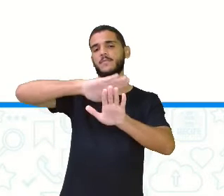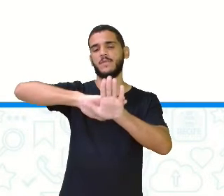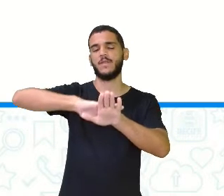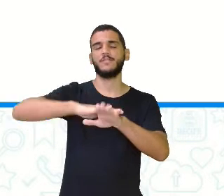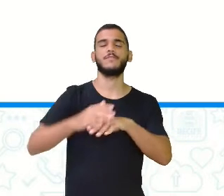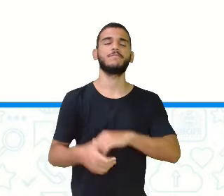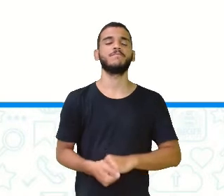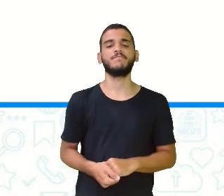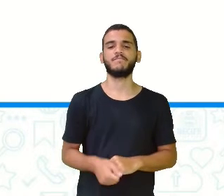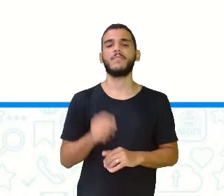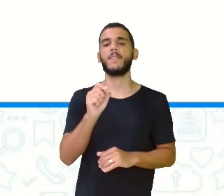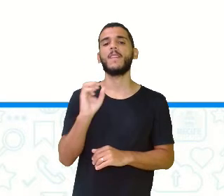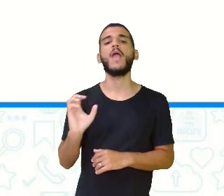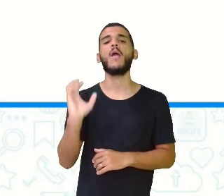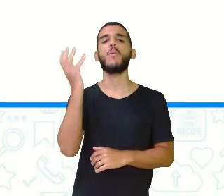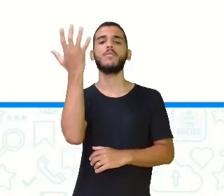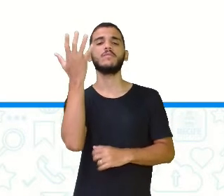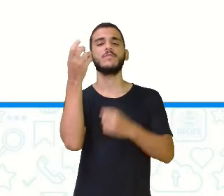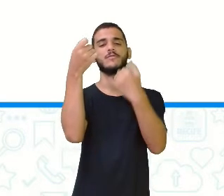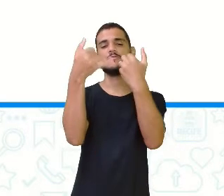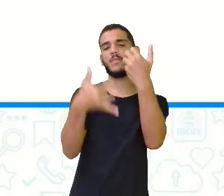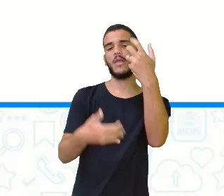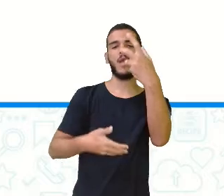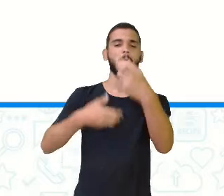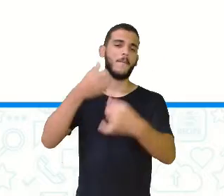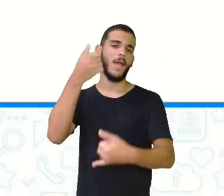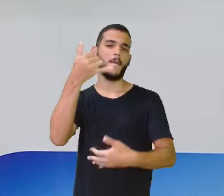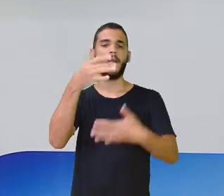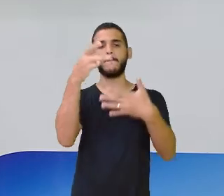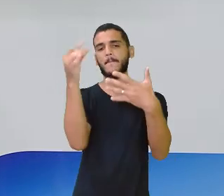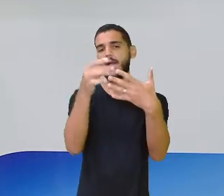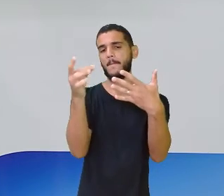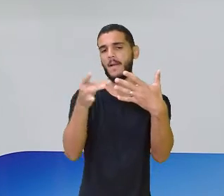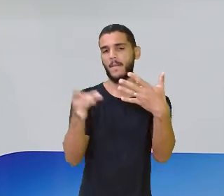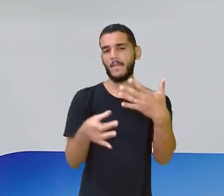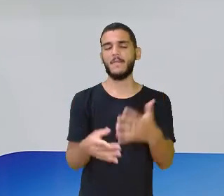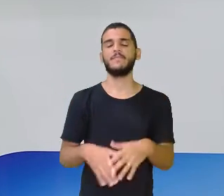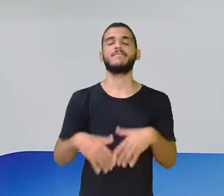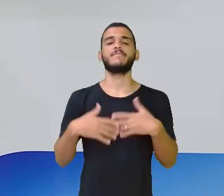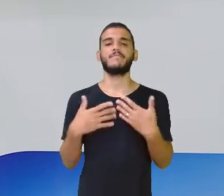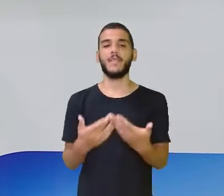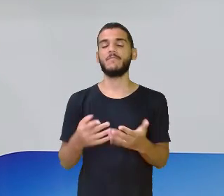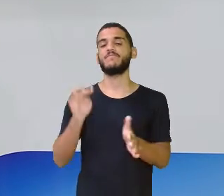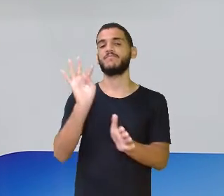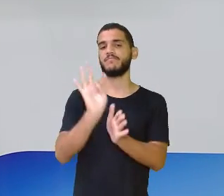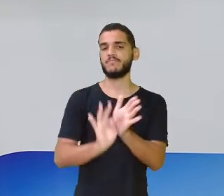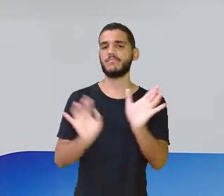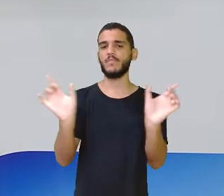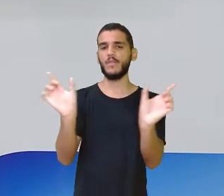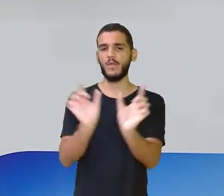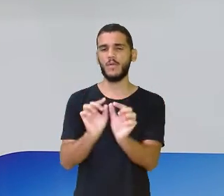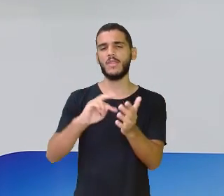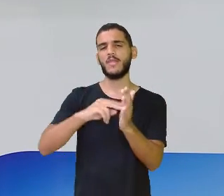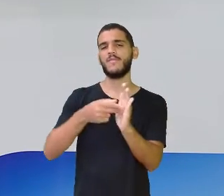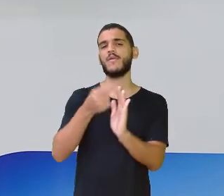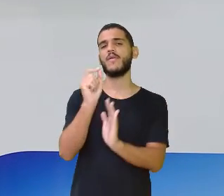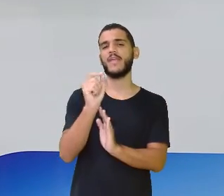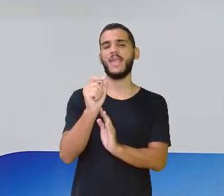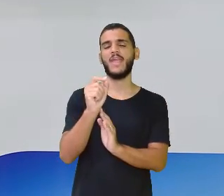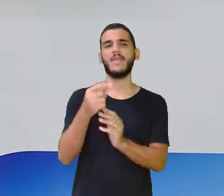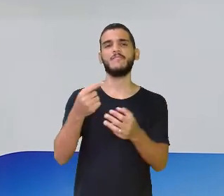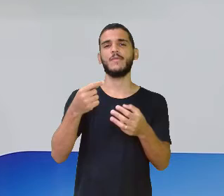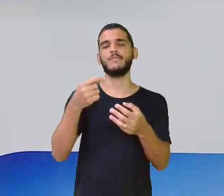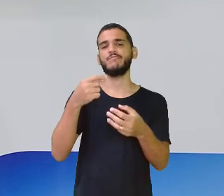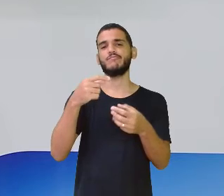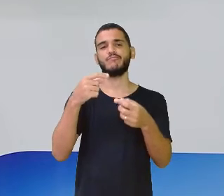que dá origem aos acontecimentos de uma narrativa. Quando eu digo texto curto, não quer dizer que ele tem 2, 3, 4